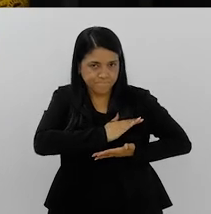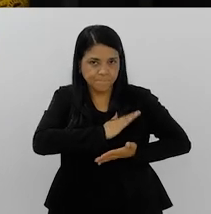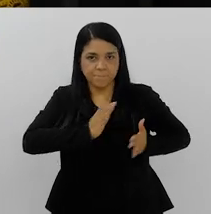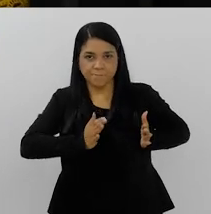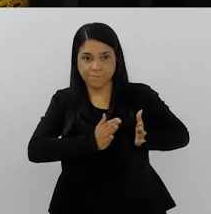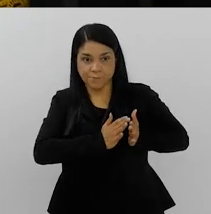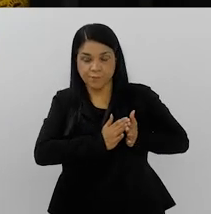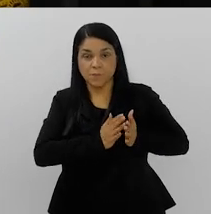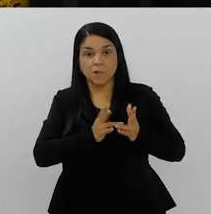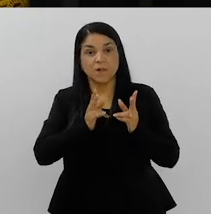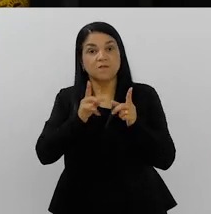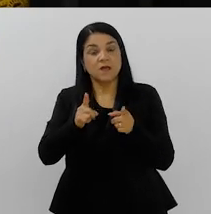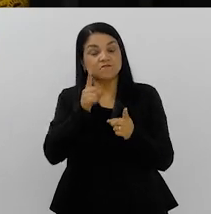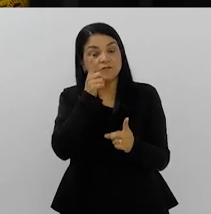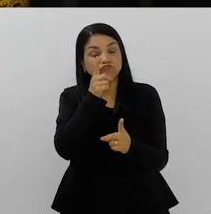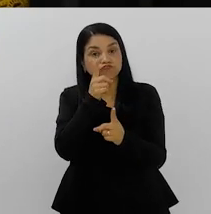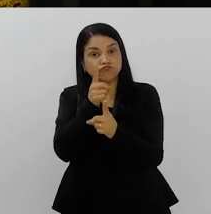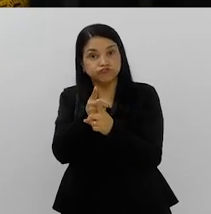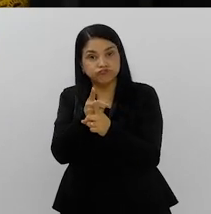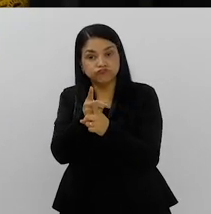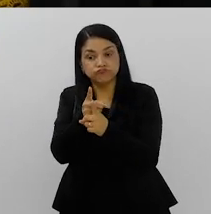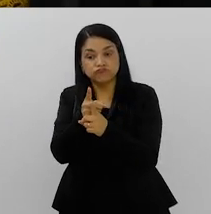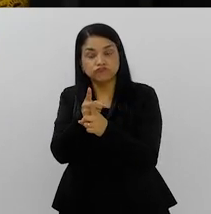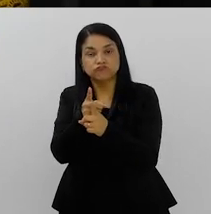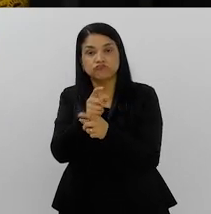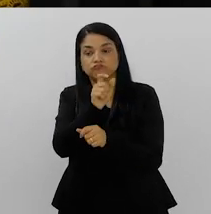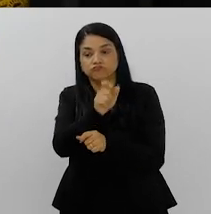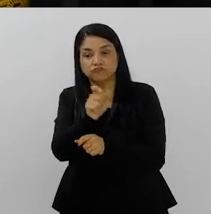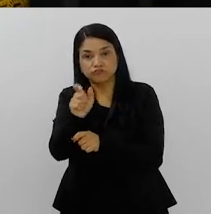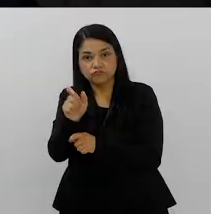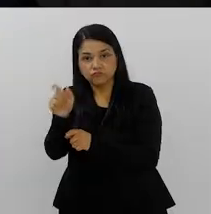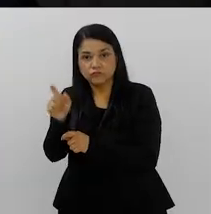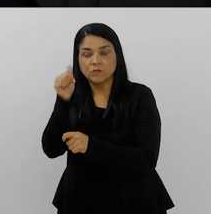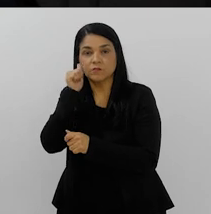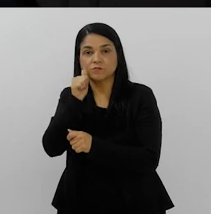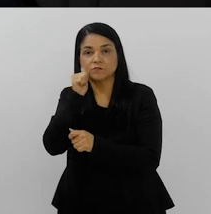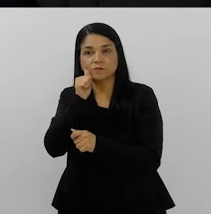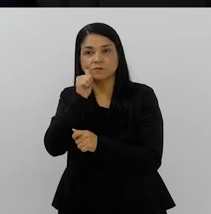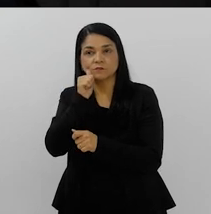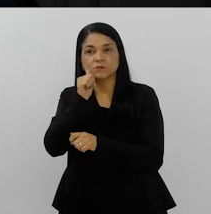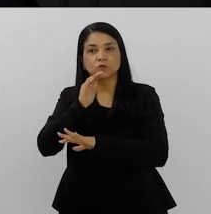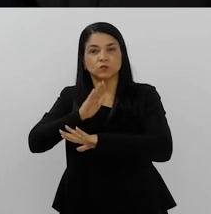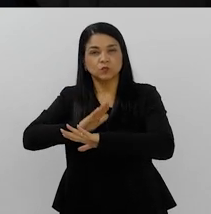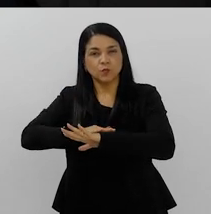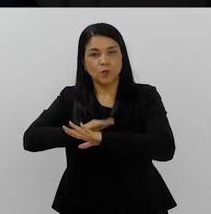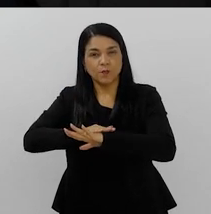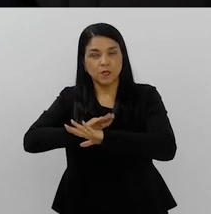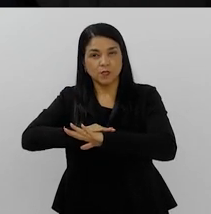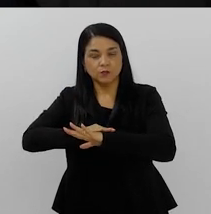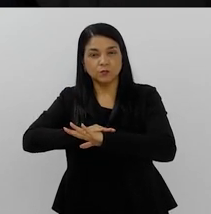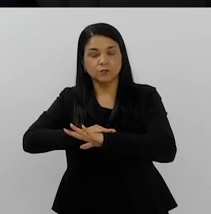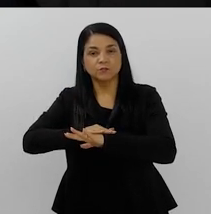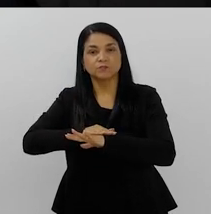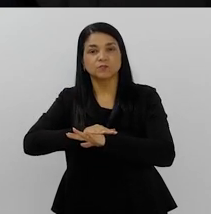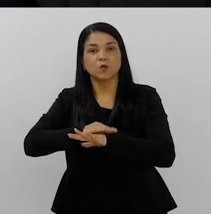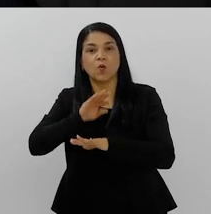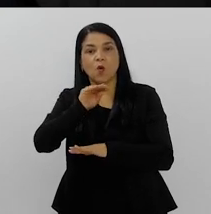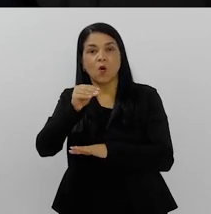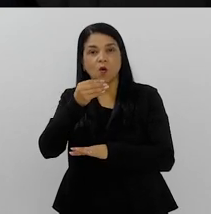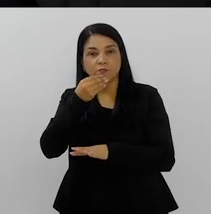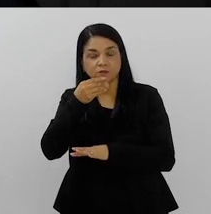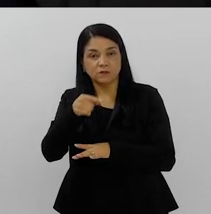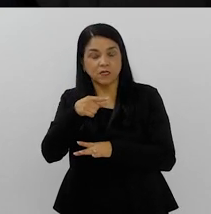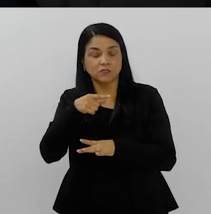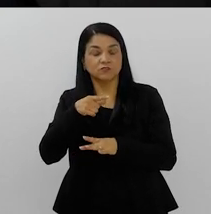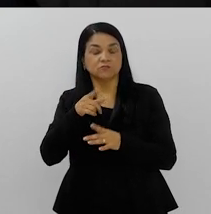exatamente o mesmo número só que você vai detectar esses casos no momento mais oportuno né o momento mais oportuno quando